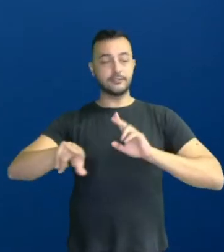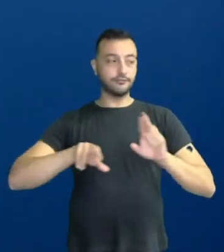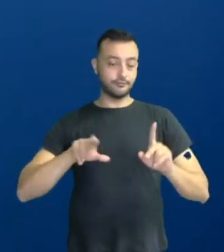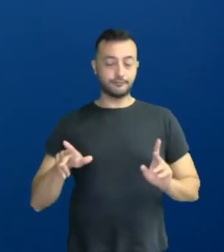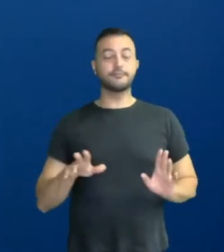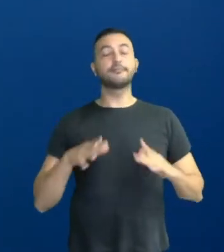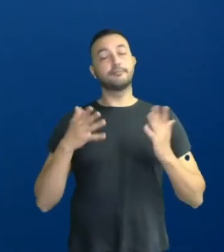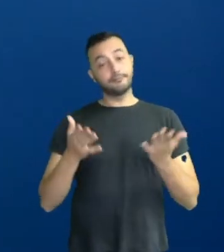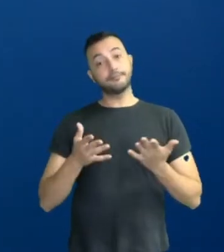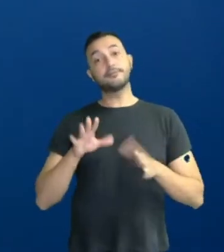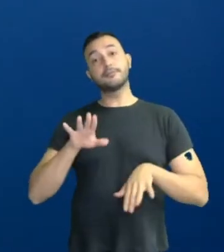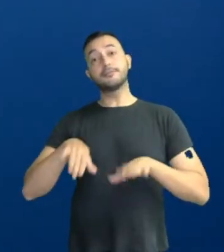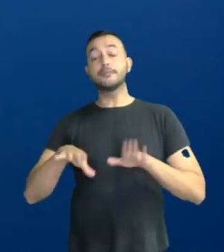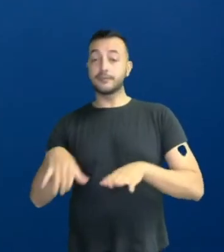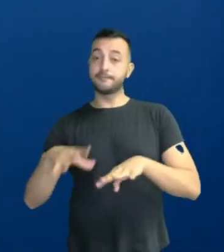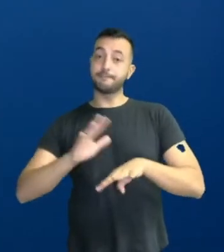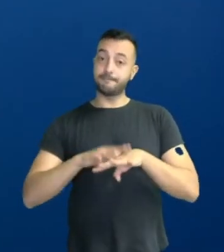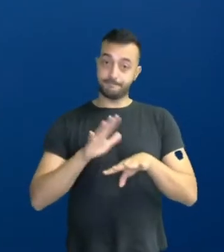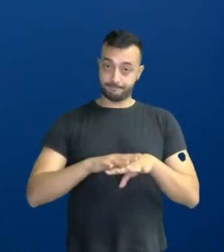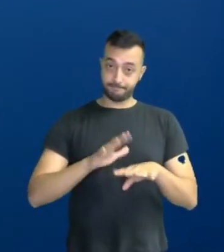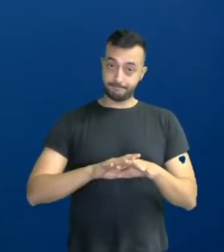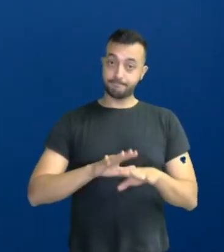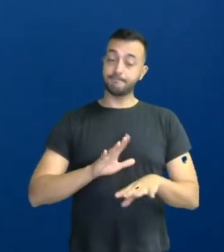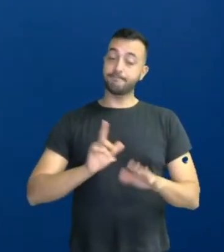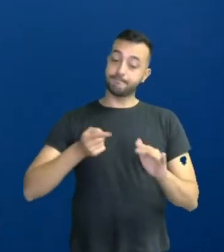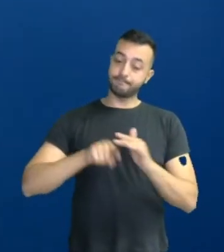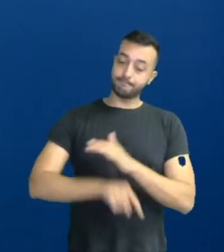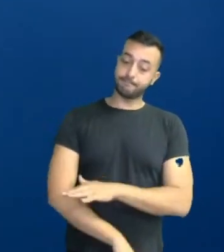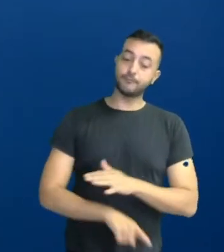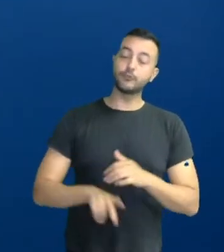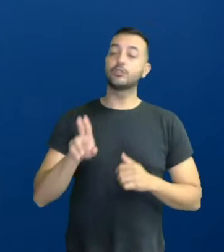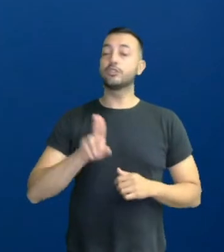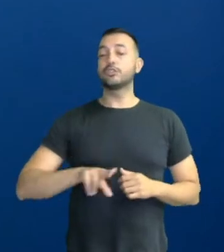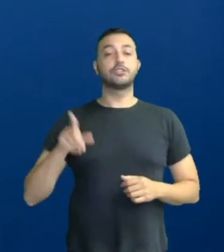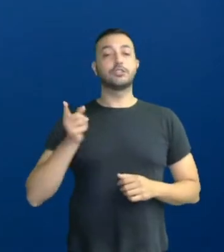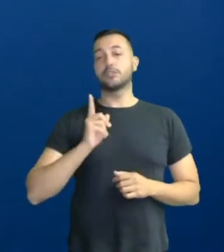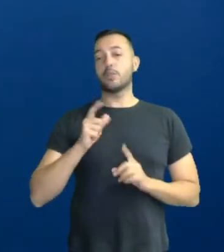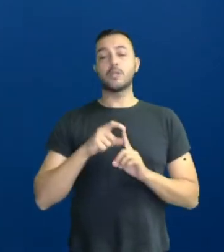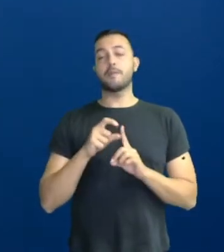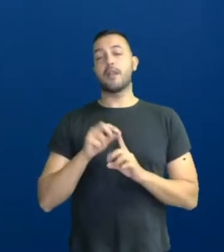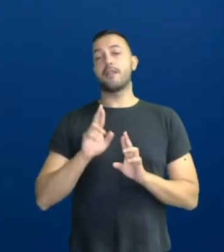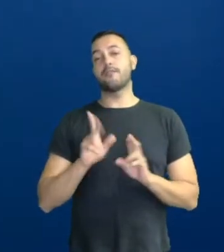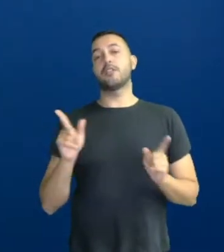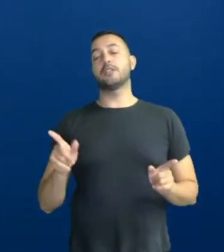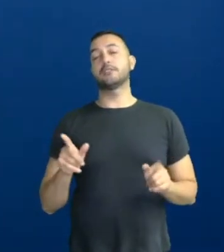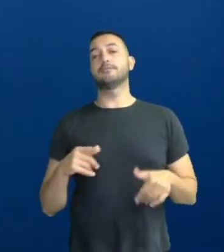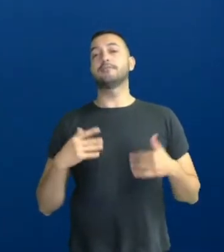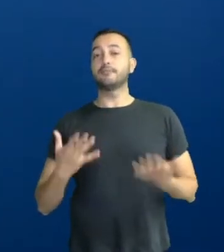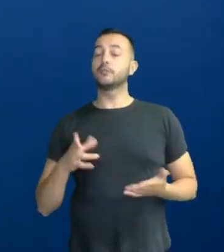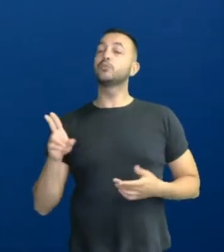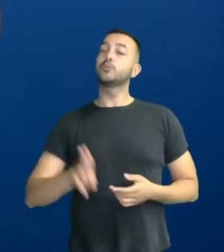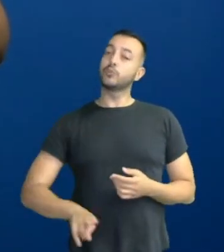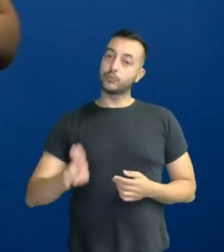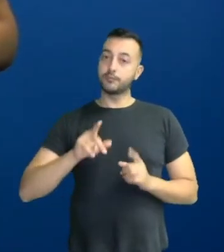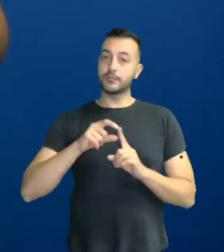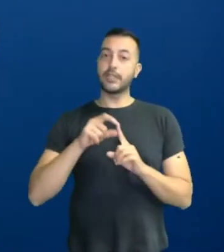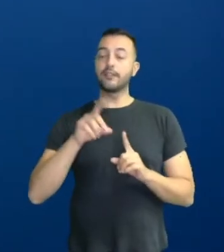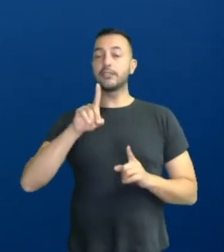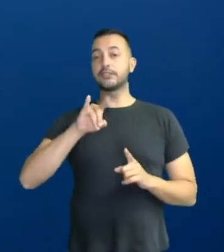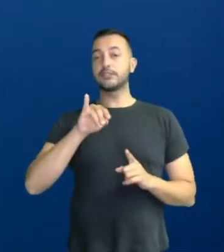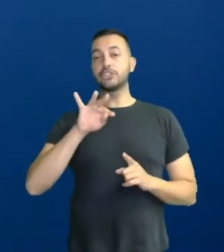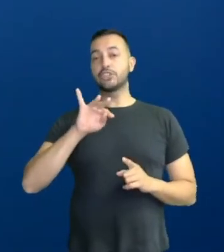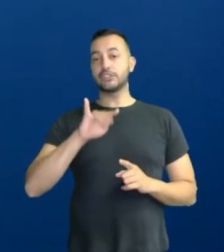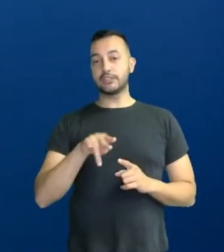diferentes. Muitas vezes, algumas questões matemáticas mais elaboradas, eles não usam a palavra diferentes, tá certo? Ele usa a palavra distinta.